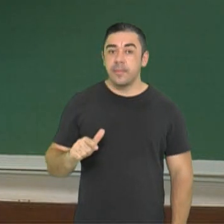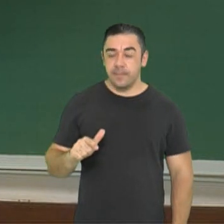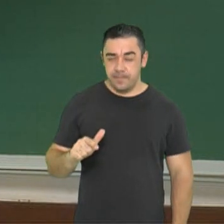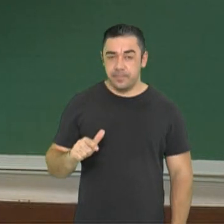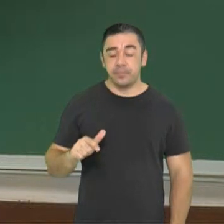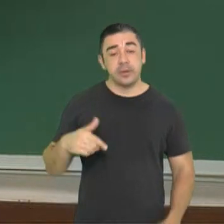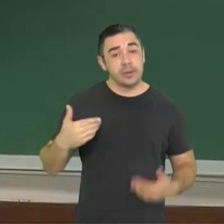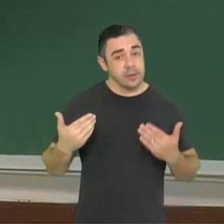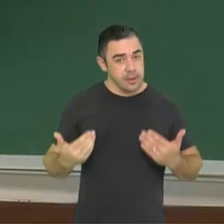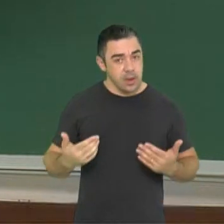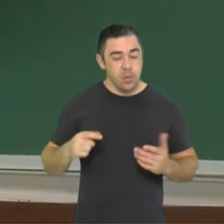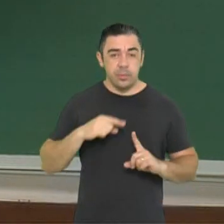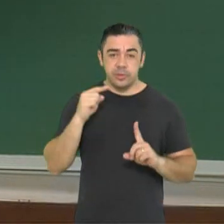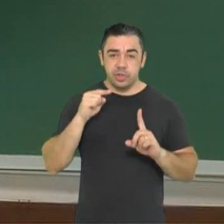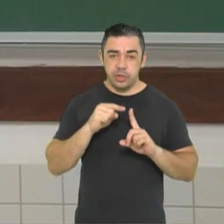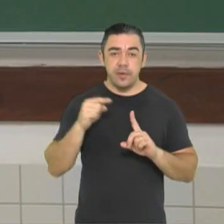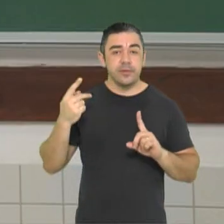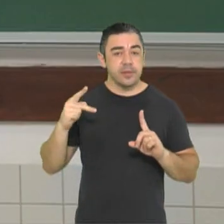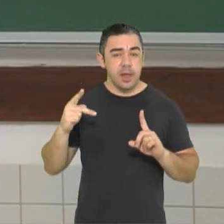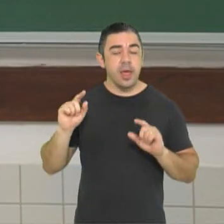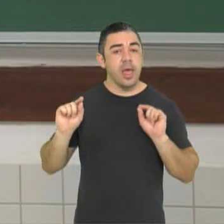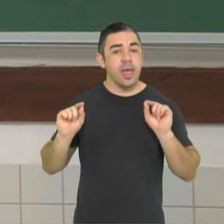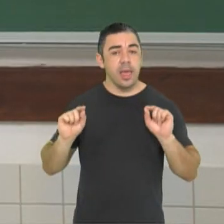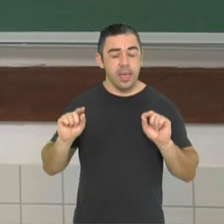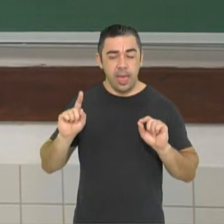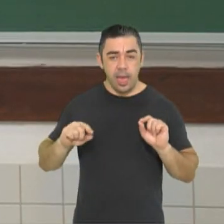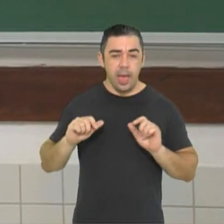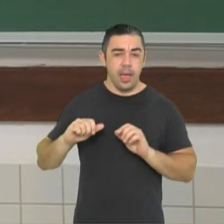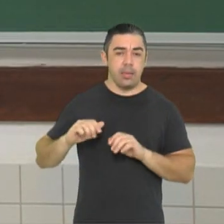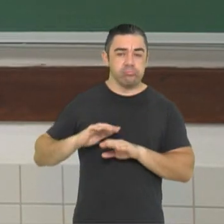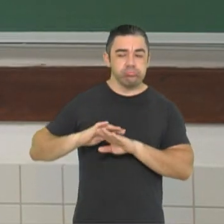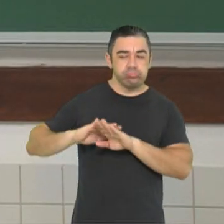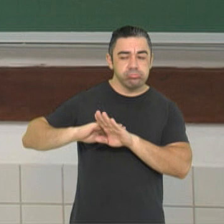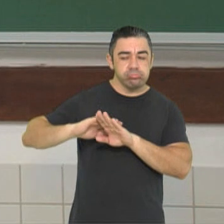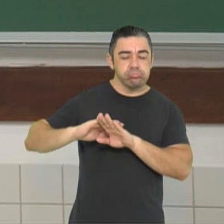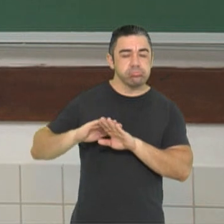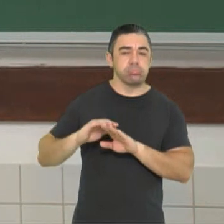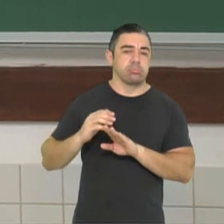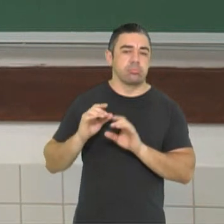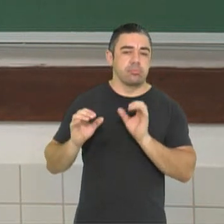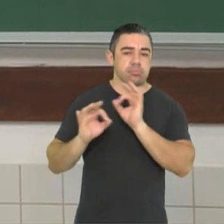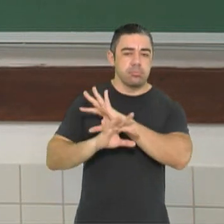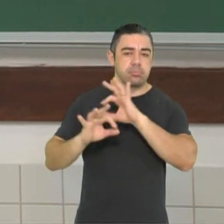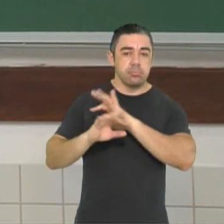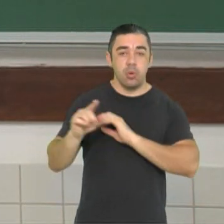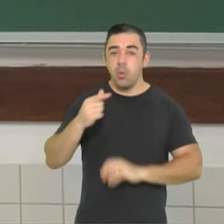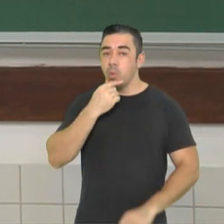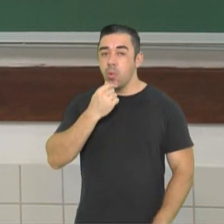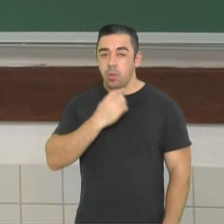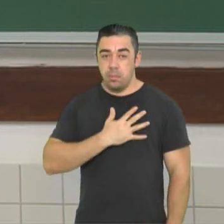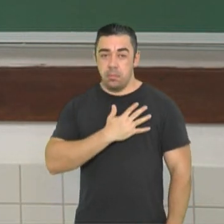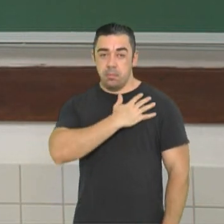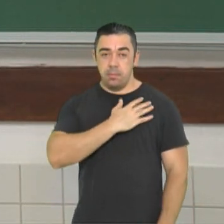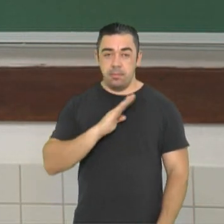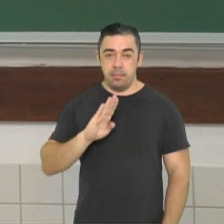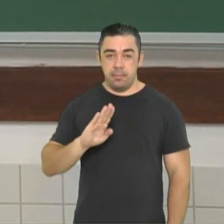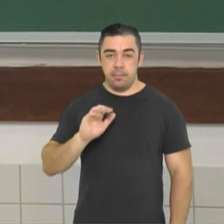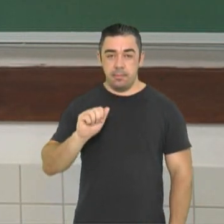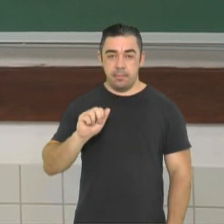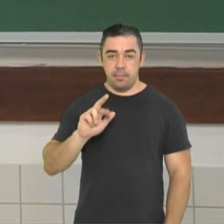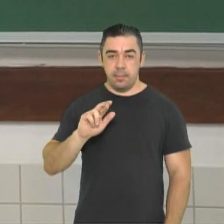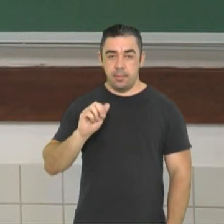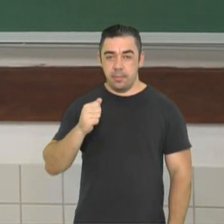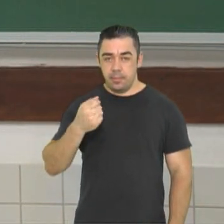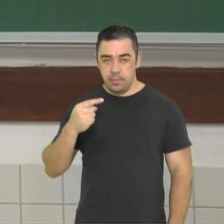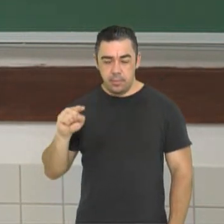língua. Então, um dos objetivos dele era o quê? Enganar o barão. Mas eu quero chamar a atenção para vocês, nesse trecho que